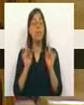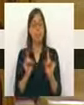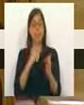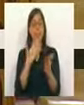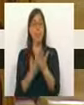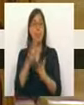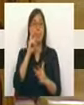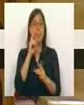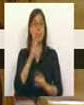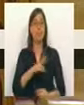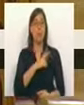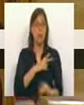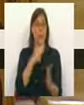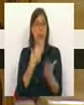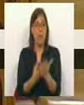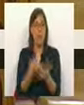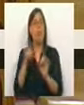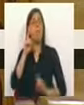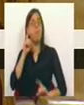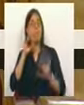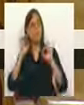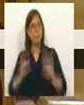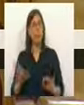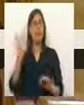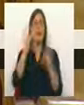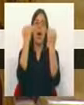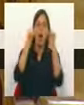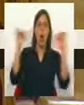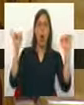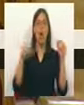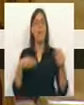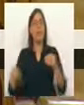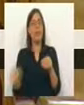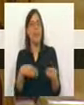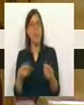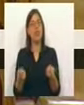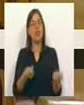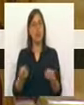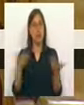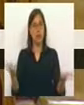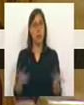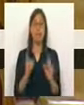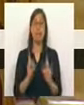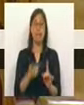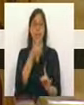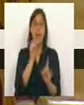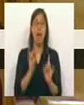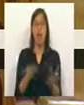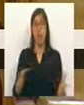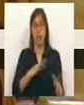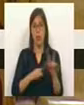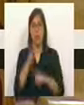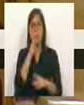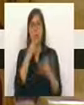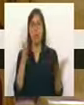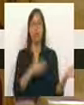é dar estabilidade às instituições, é garantir mais autonomia e flexibilidade de gestão. É disto que se trata, senhores